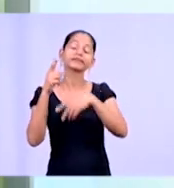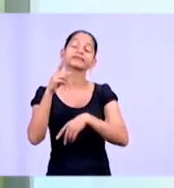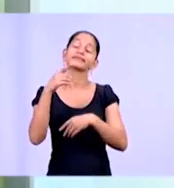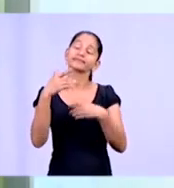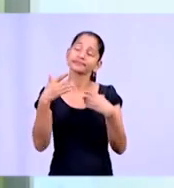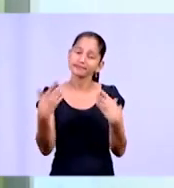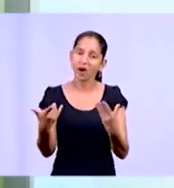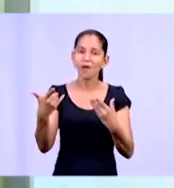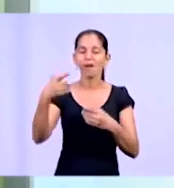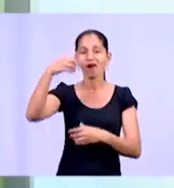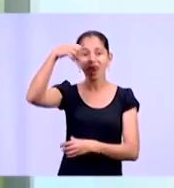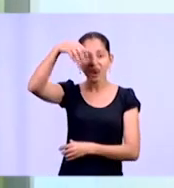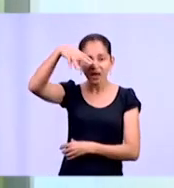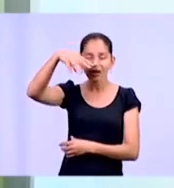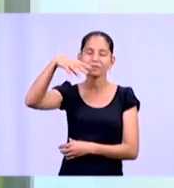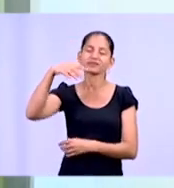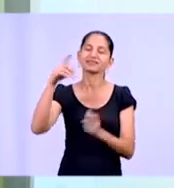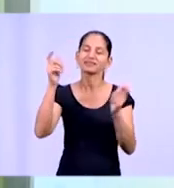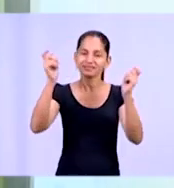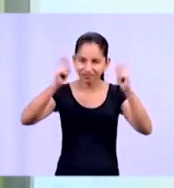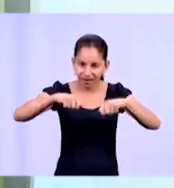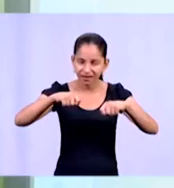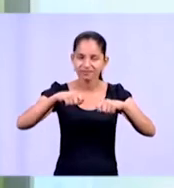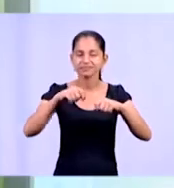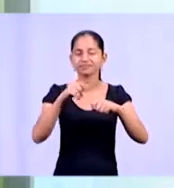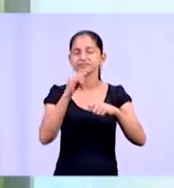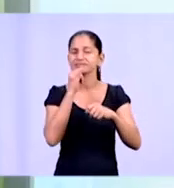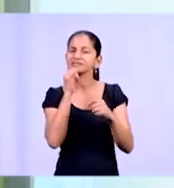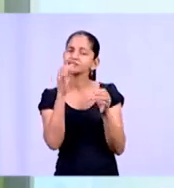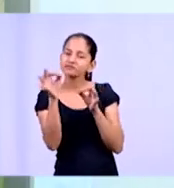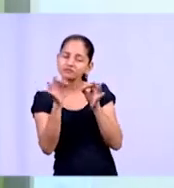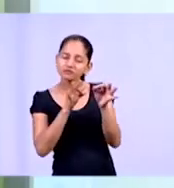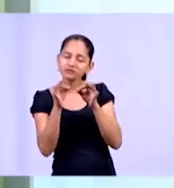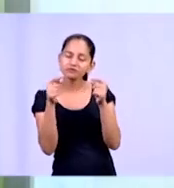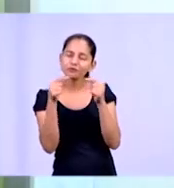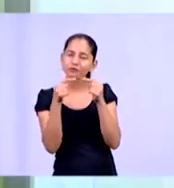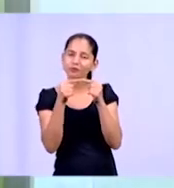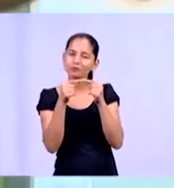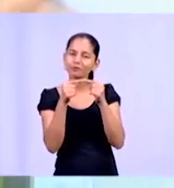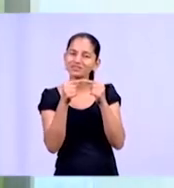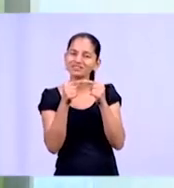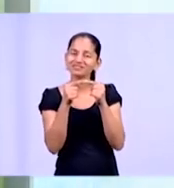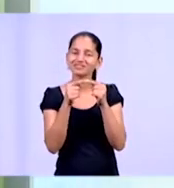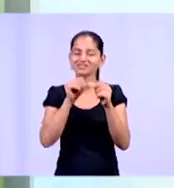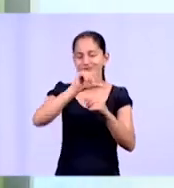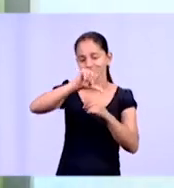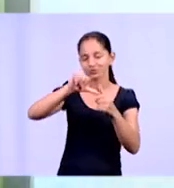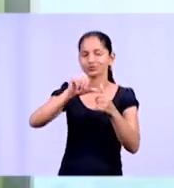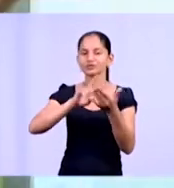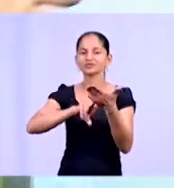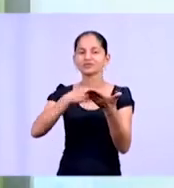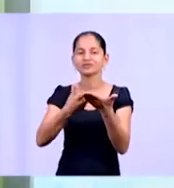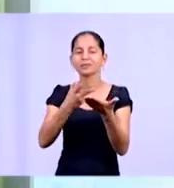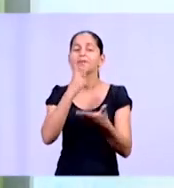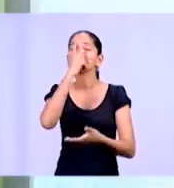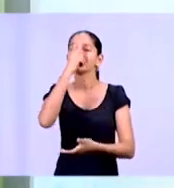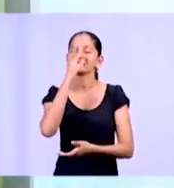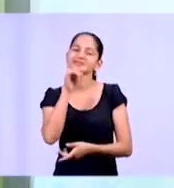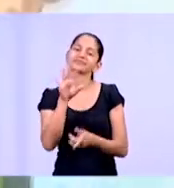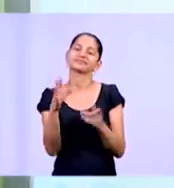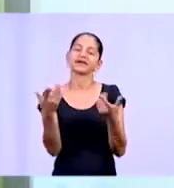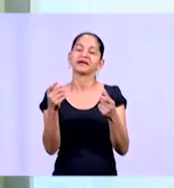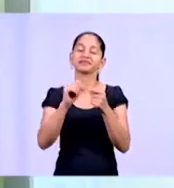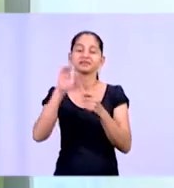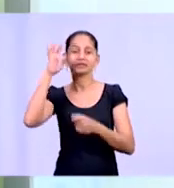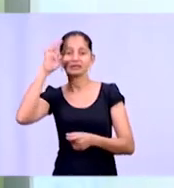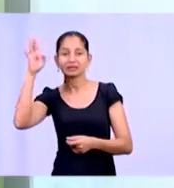ela poderia muito bem modelar aquele sistema de Boole, aquele sistema binário, e depois passar para toda a informática, para toda a